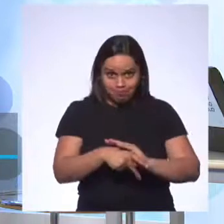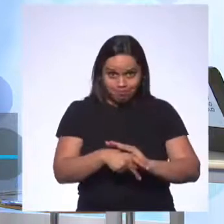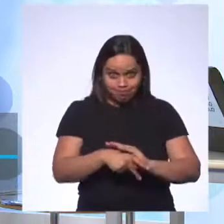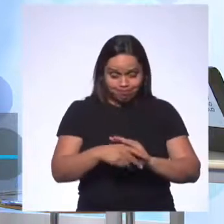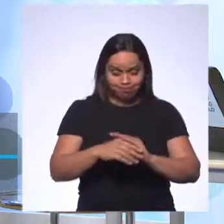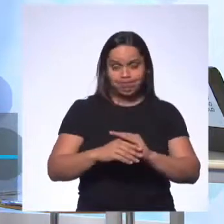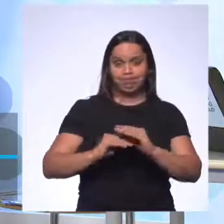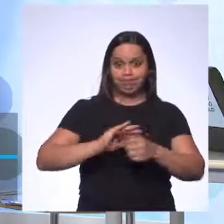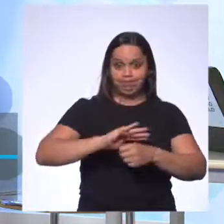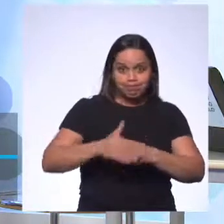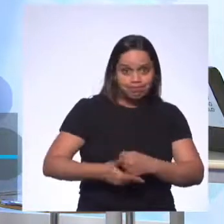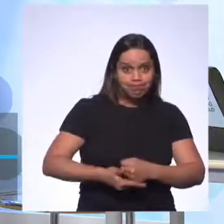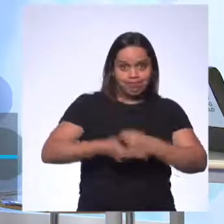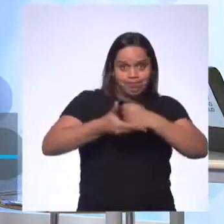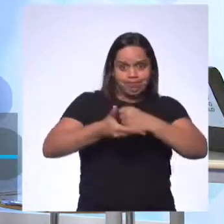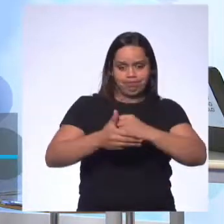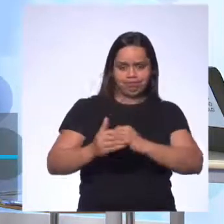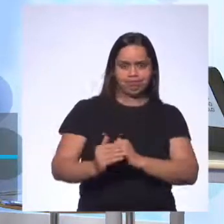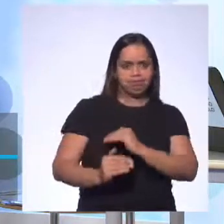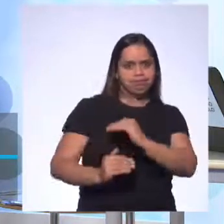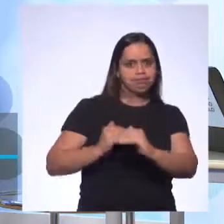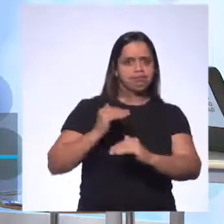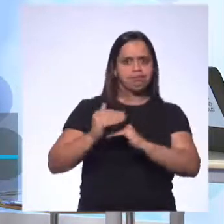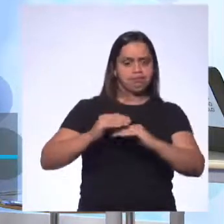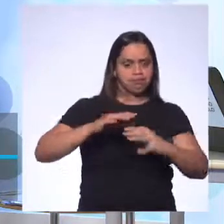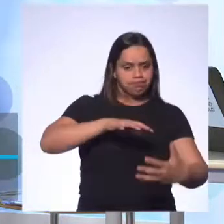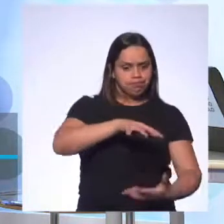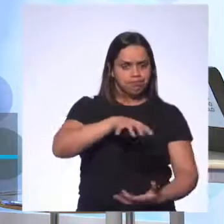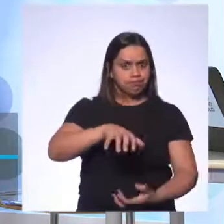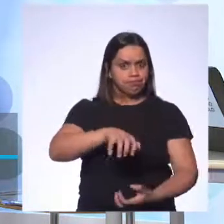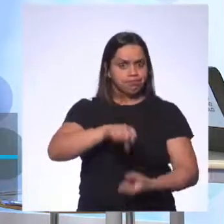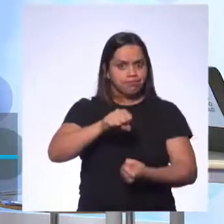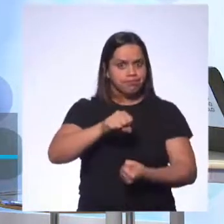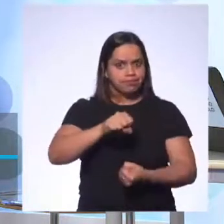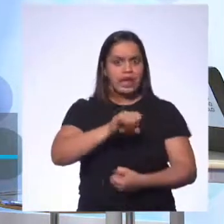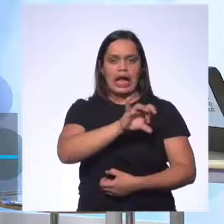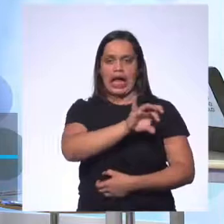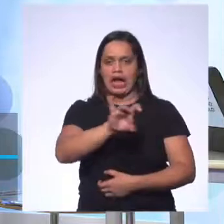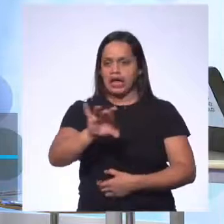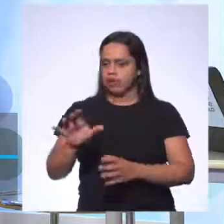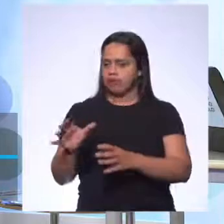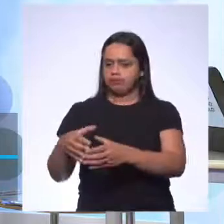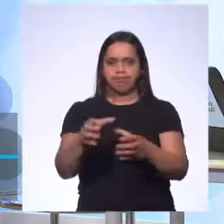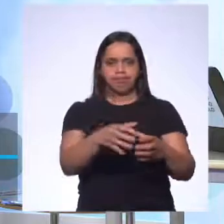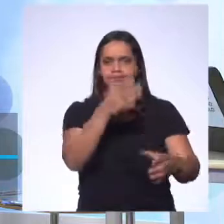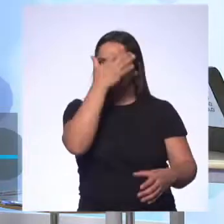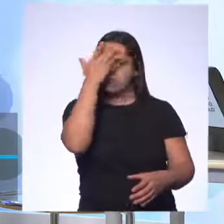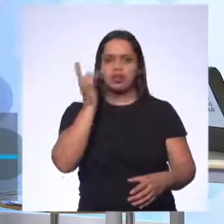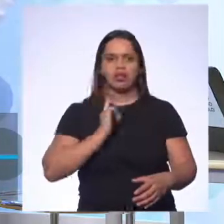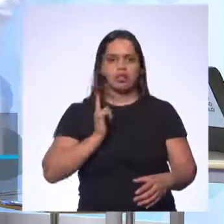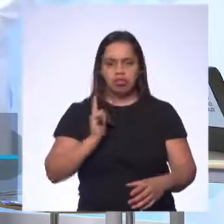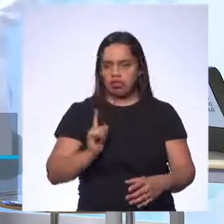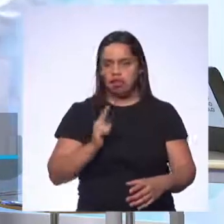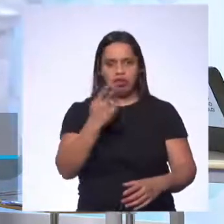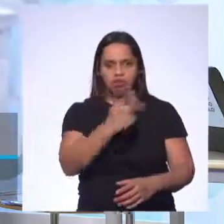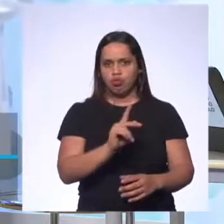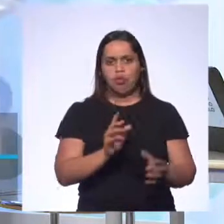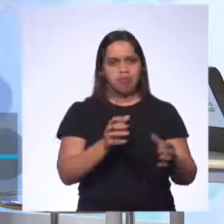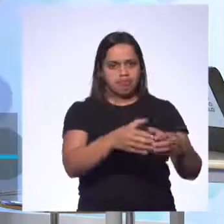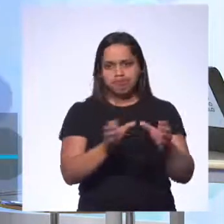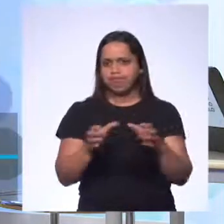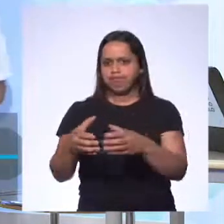de fato sustentável, todo mundo ter ali o seu quinhão, né, igualmente. Tá bom? Muito